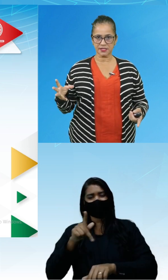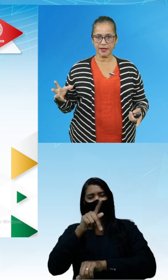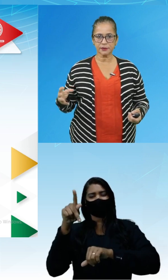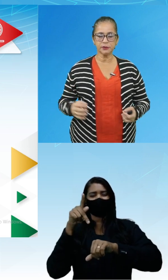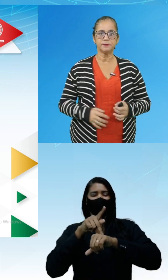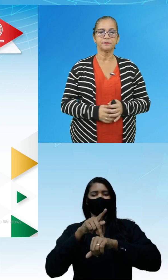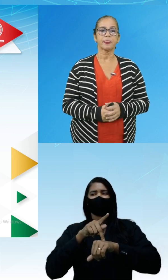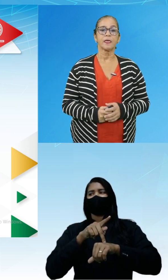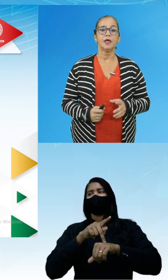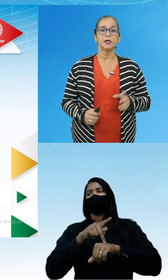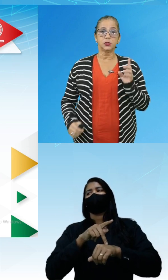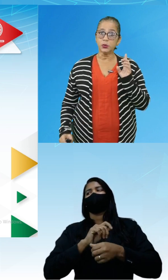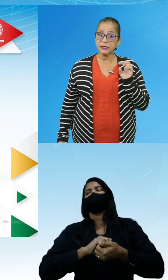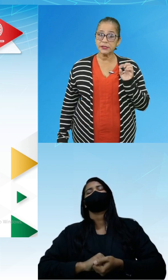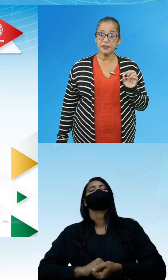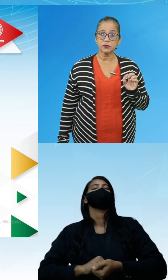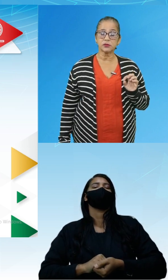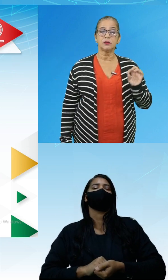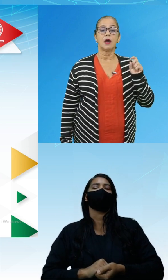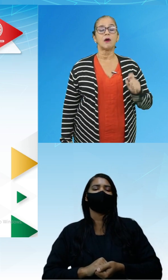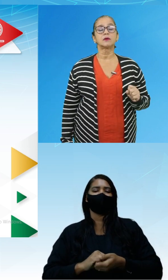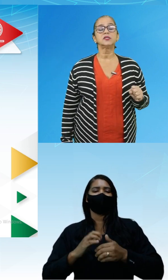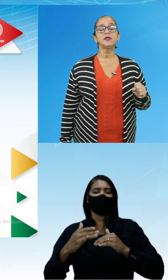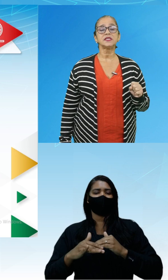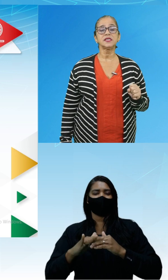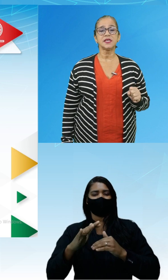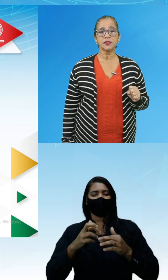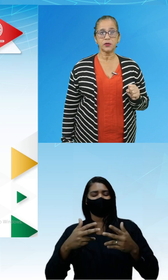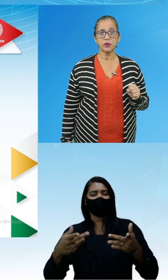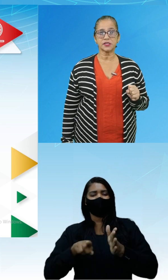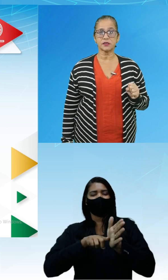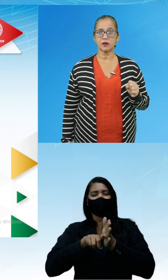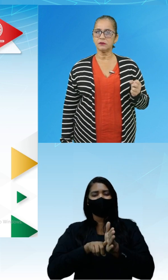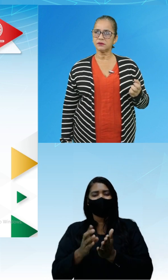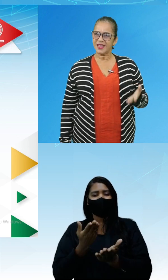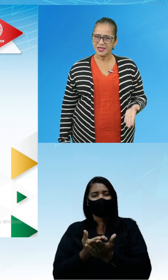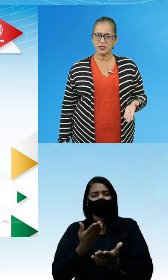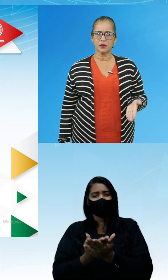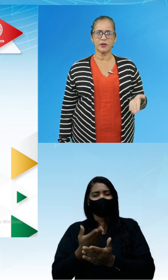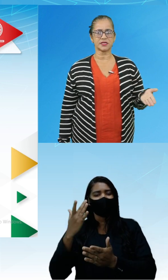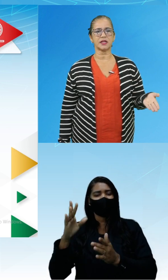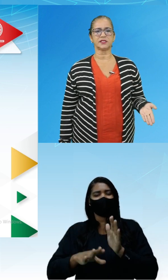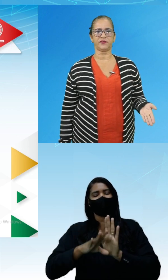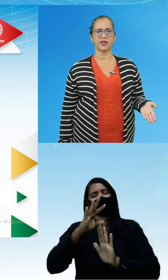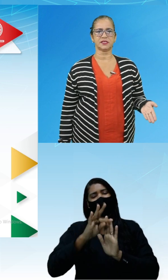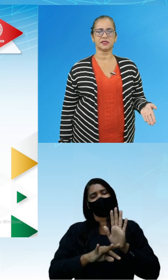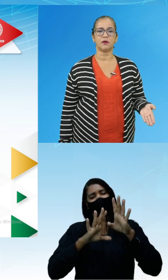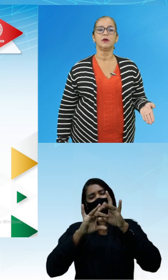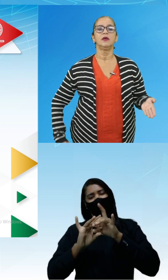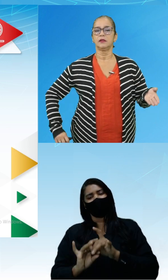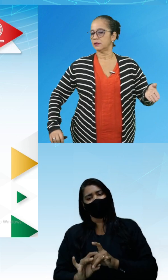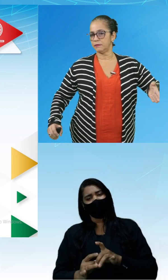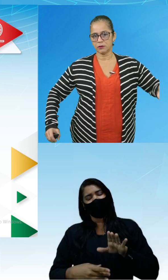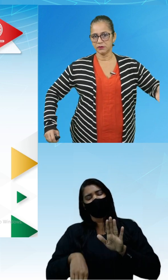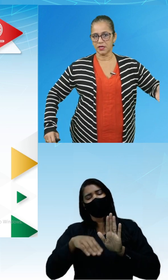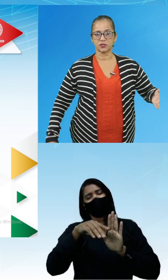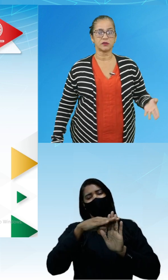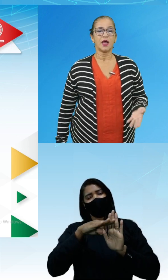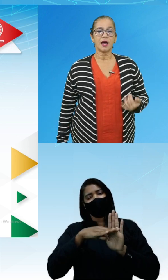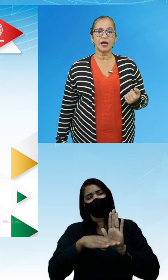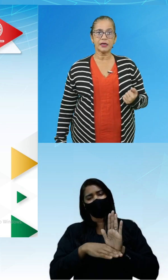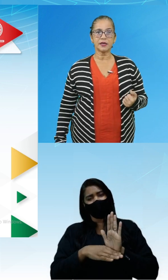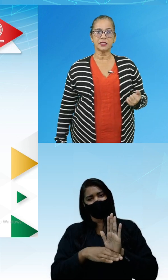tá certo? No entanto, alguns pesquisadores contestam essa classificação, também